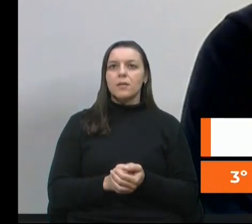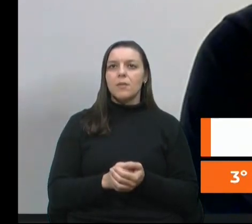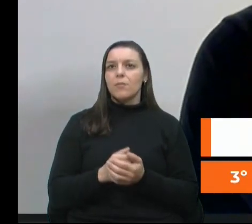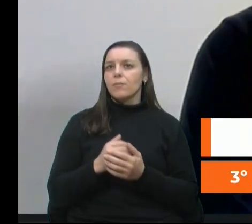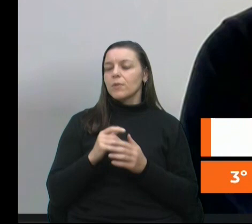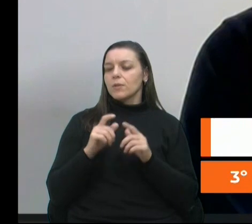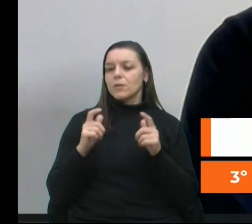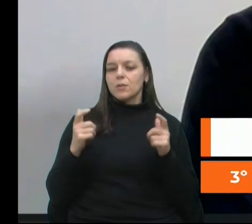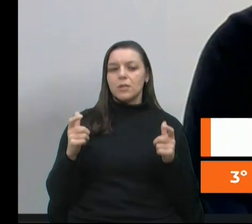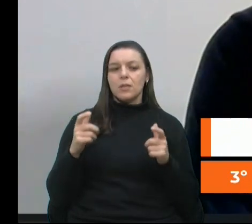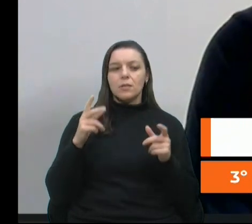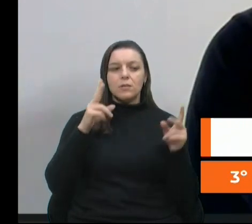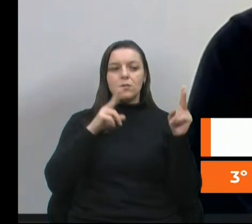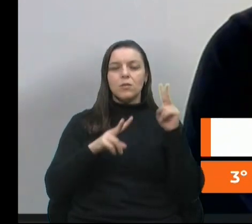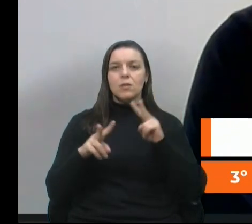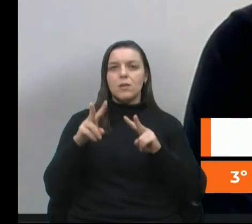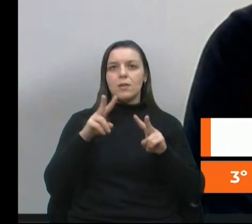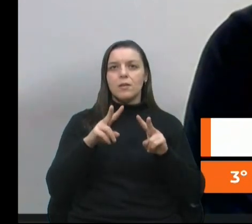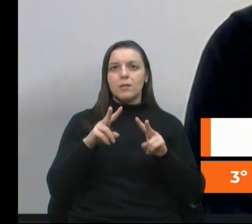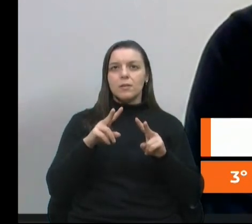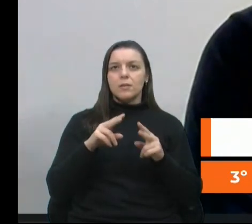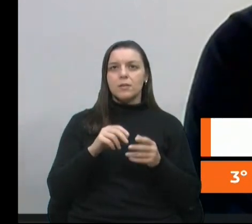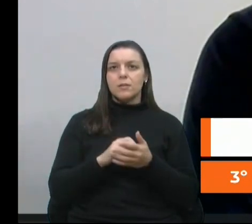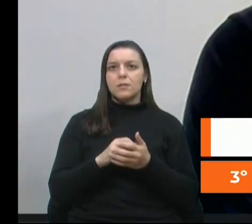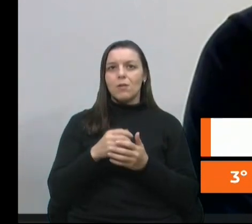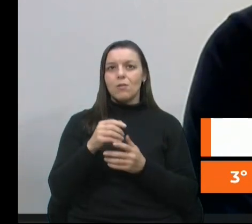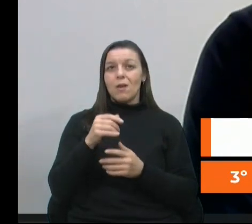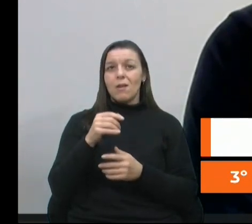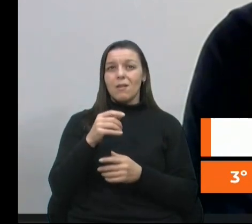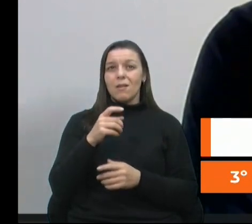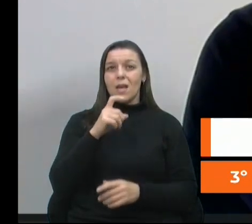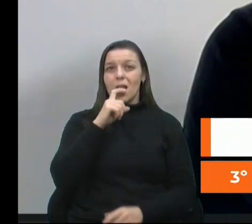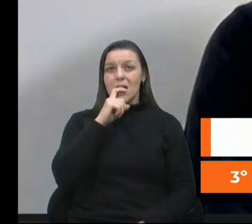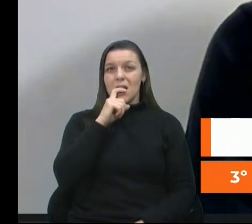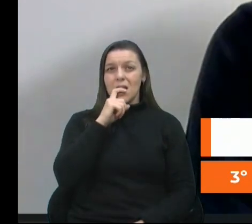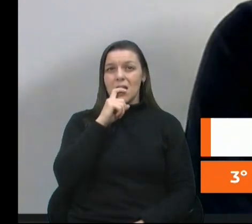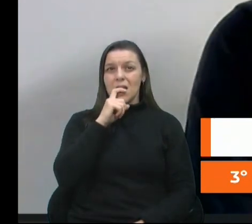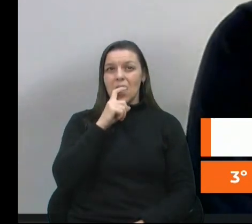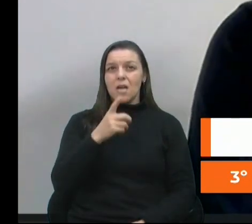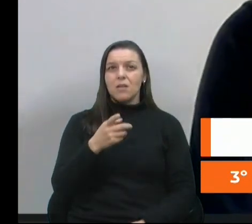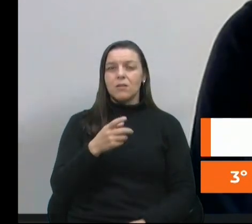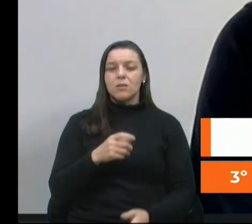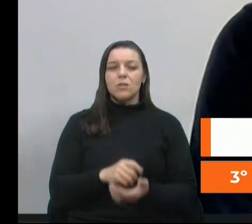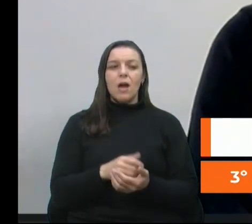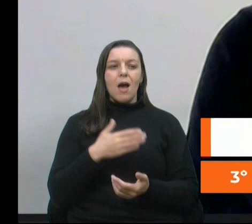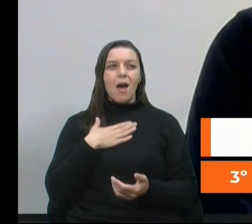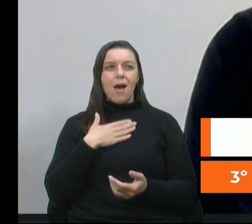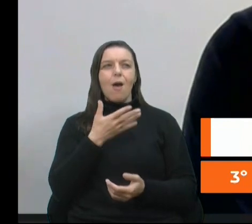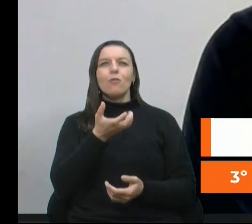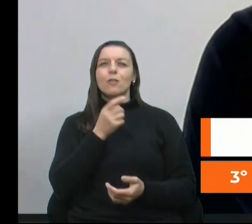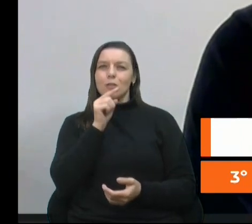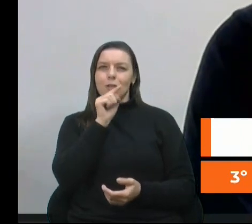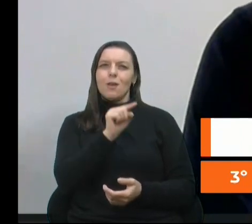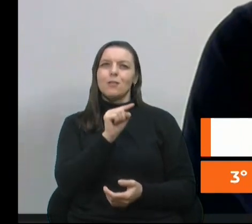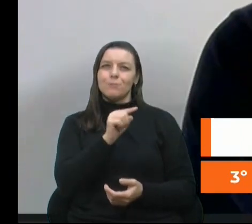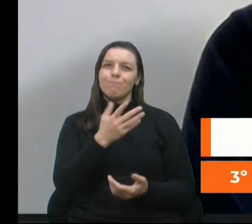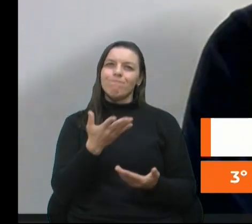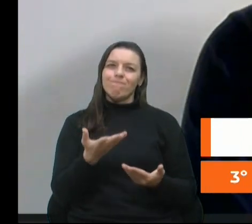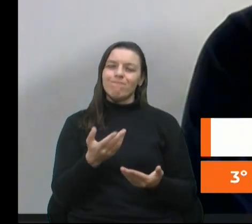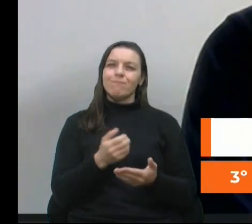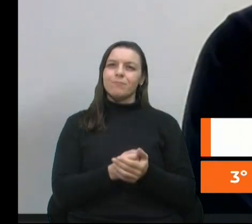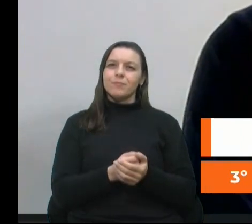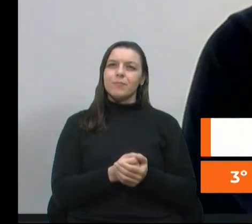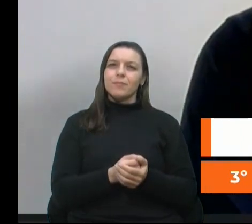maioria dos olhares que a gente vê ao redor são de inveja, são de, poxa, eu queria estar ali. A